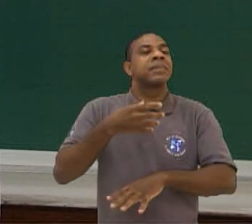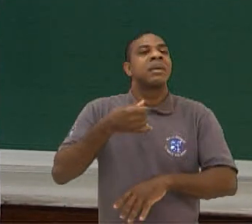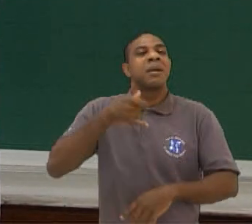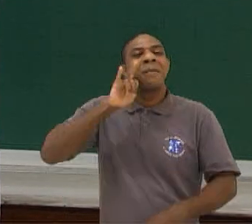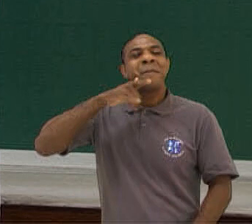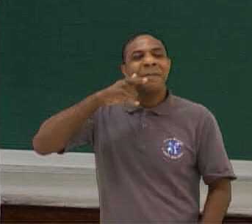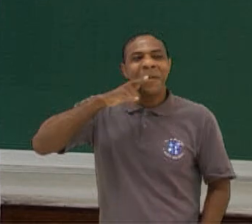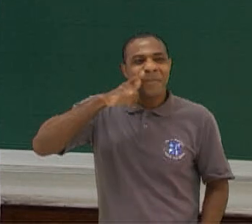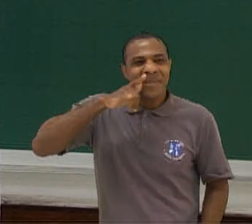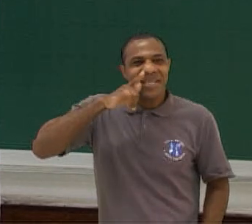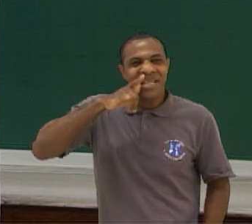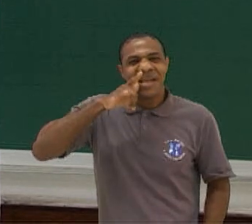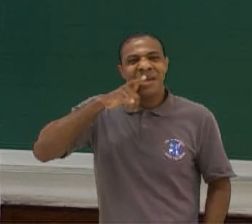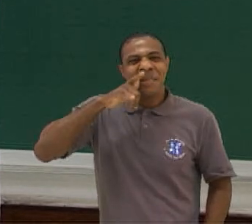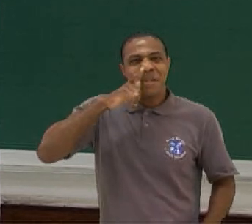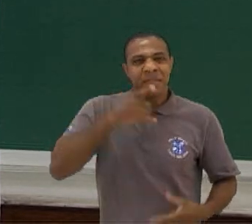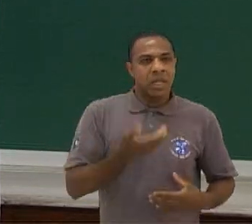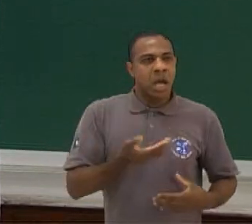álcool têm